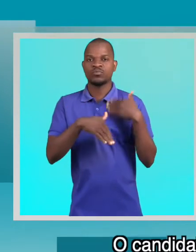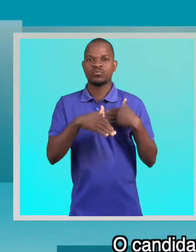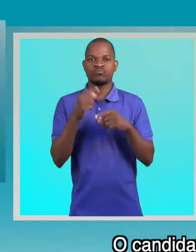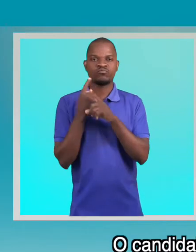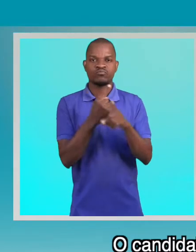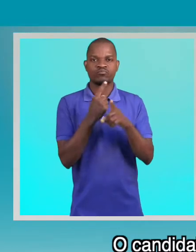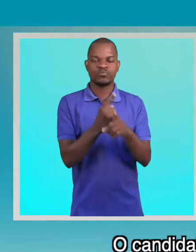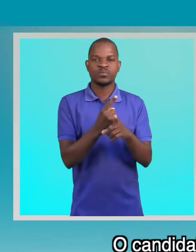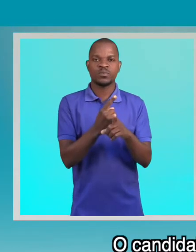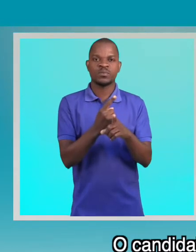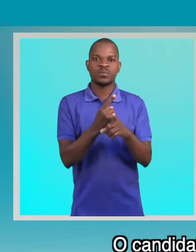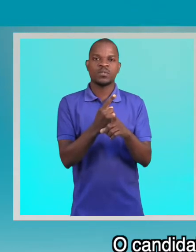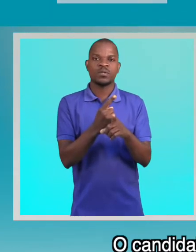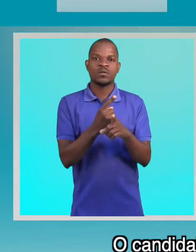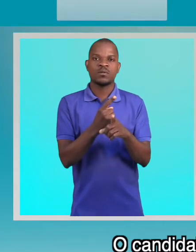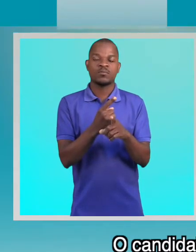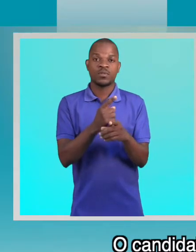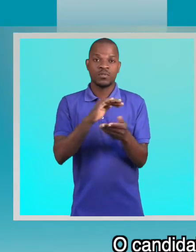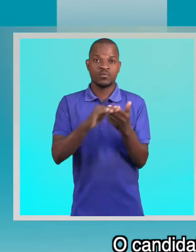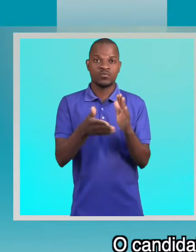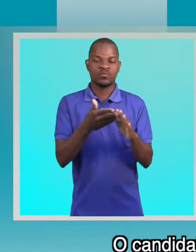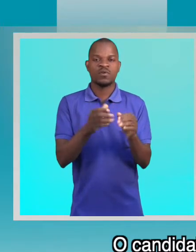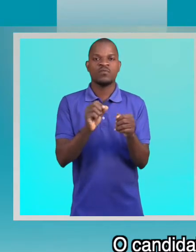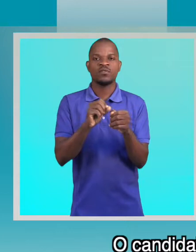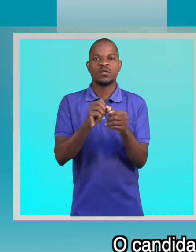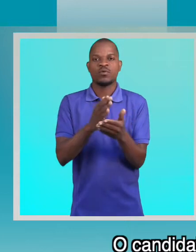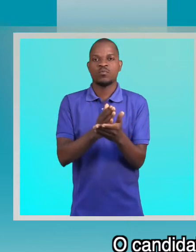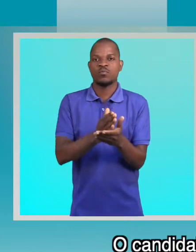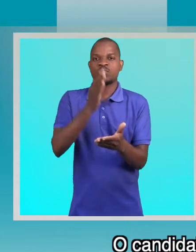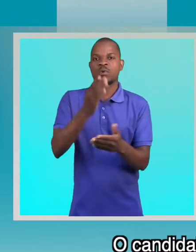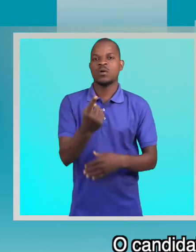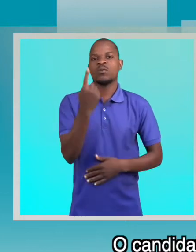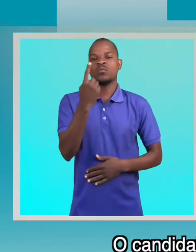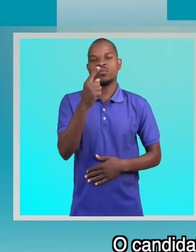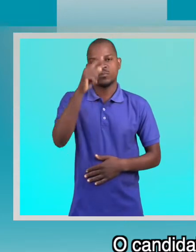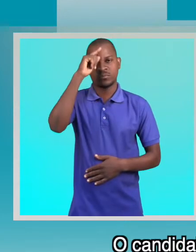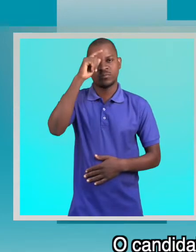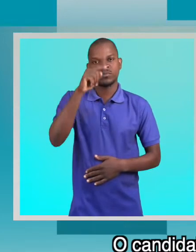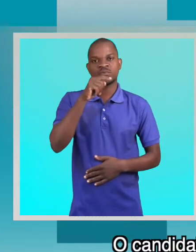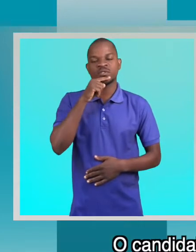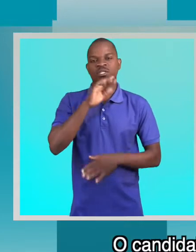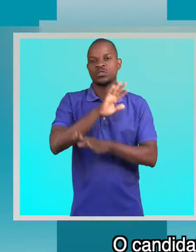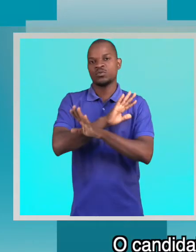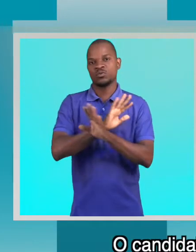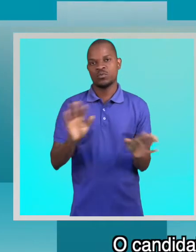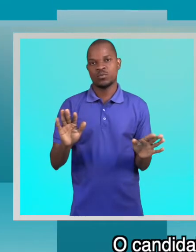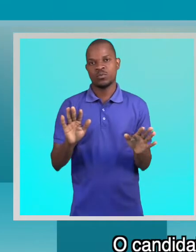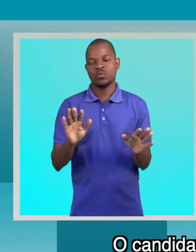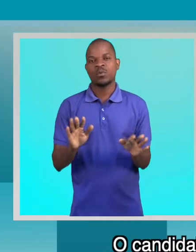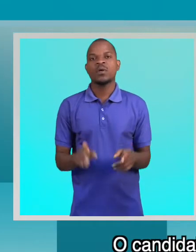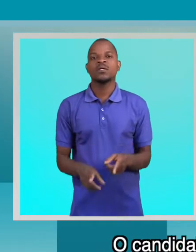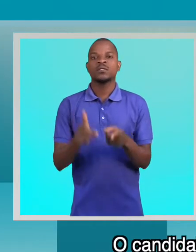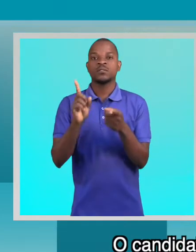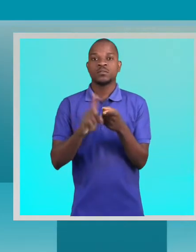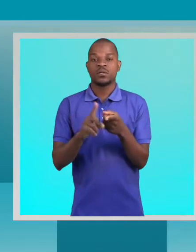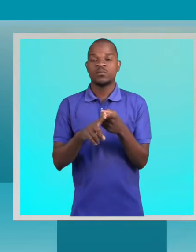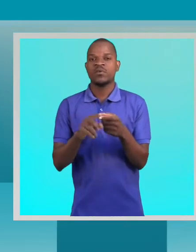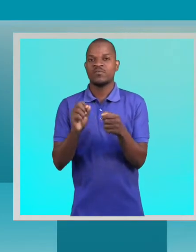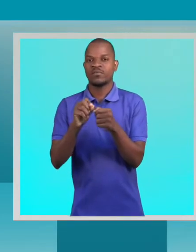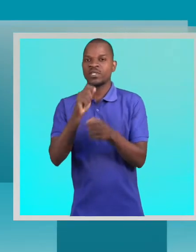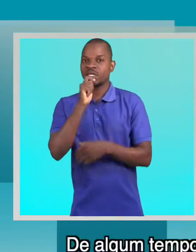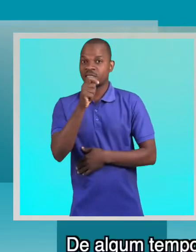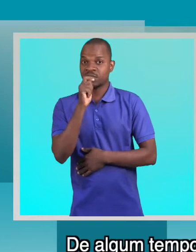só fazia exame português. Então, e entrevista.